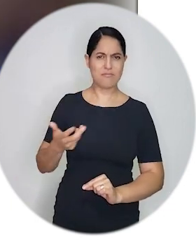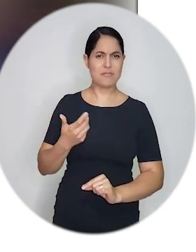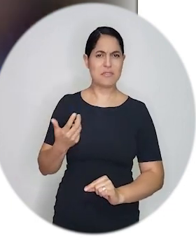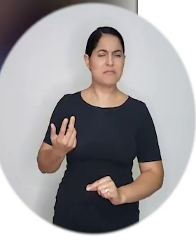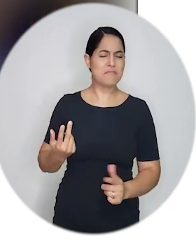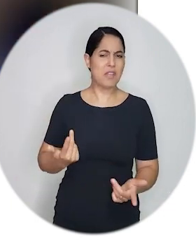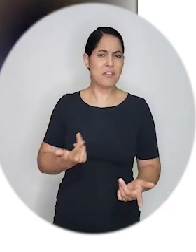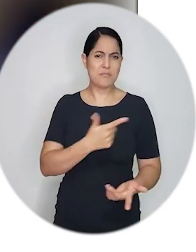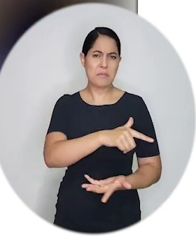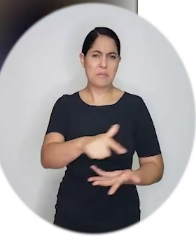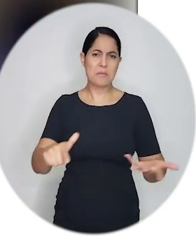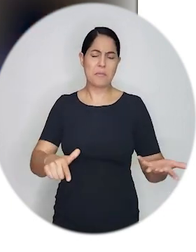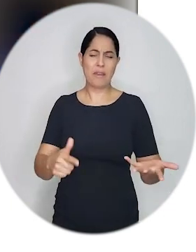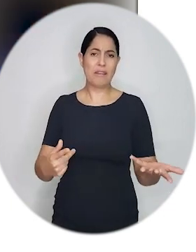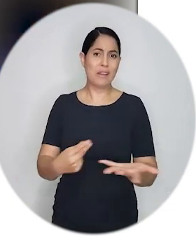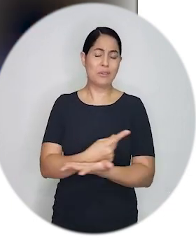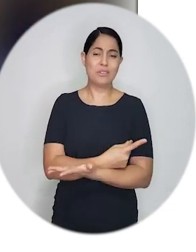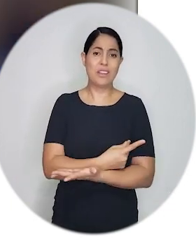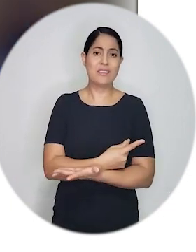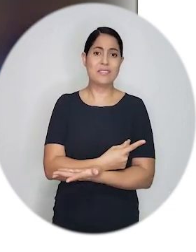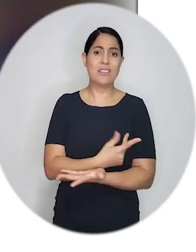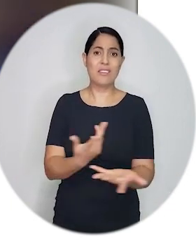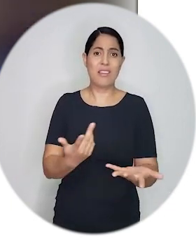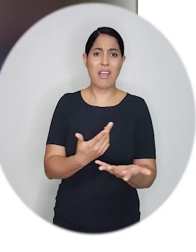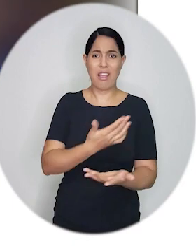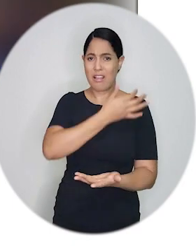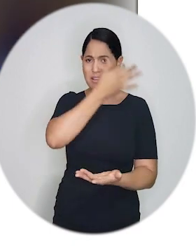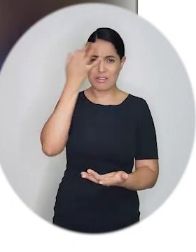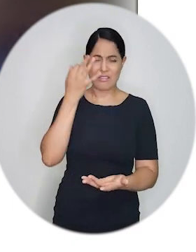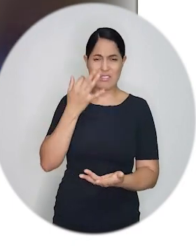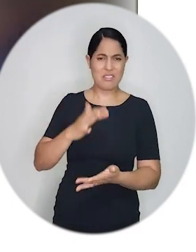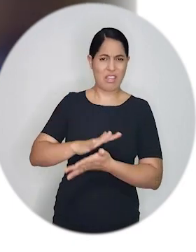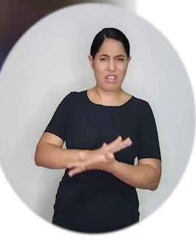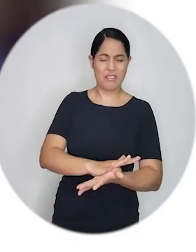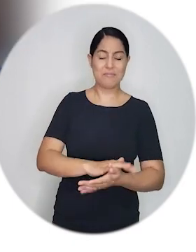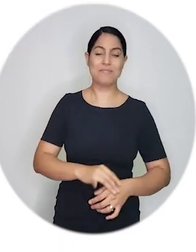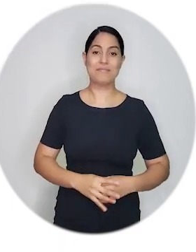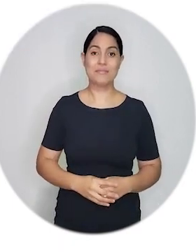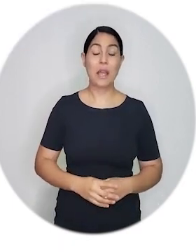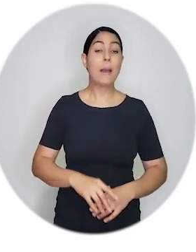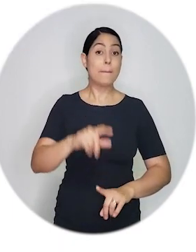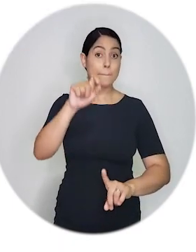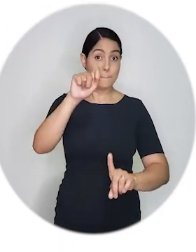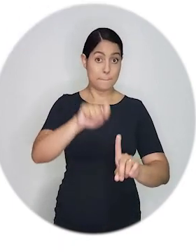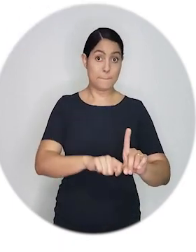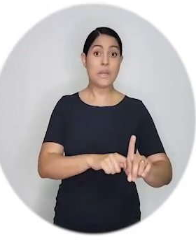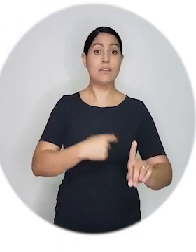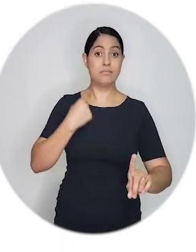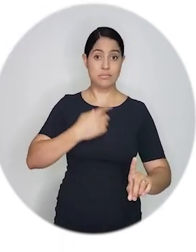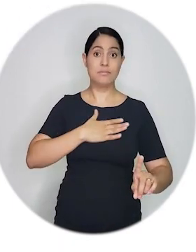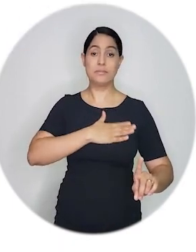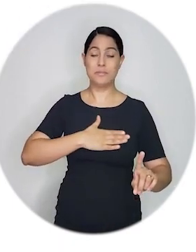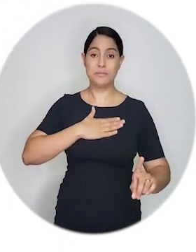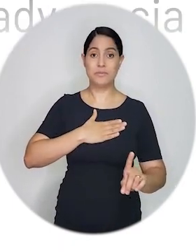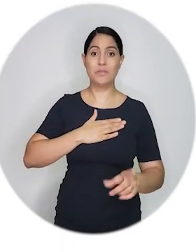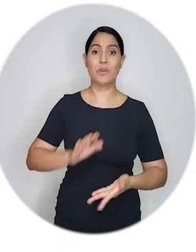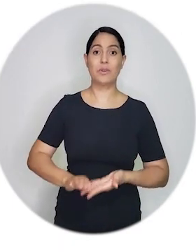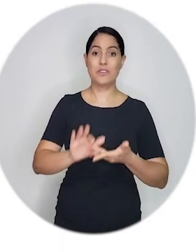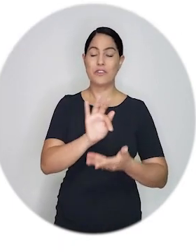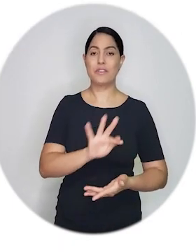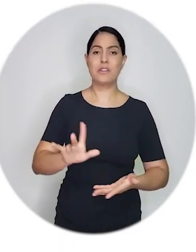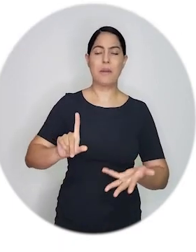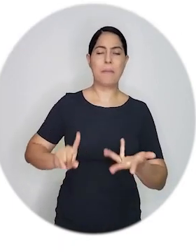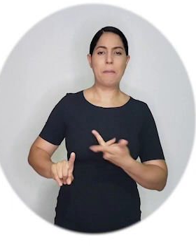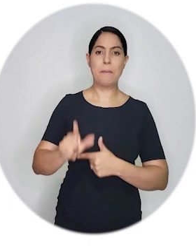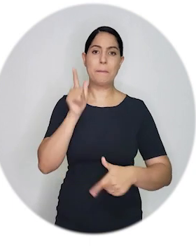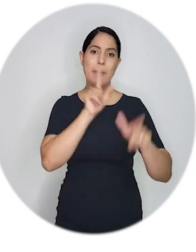inocência, muitas vezes, que tantas vezes é açoitada. Durante o mês da advocacia, o Conselho Federal da